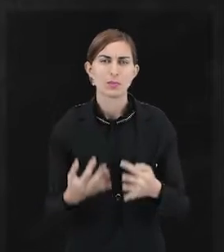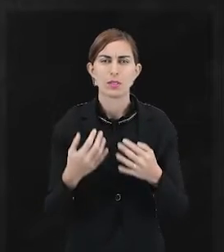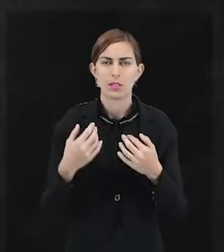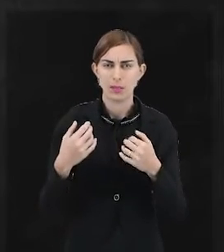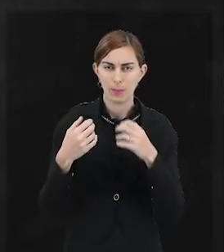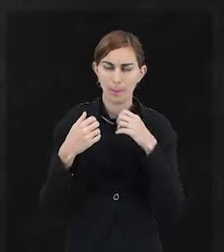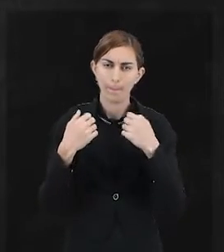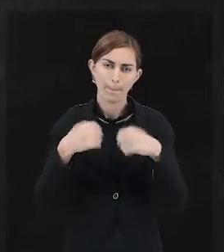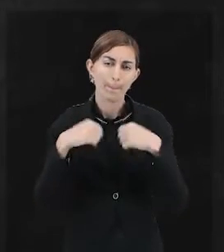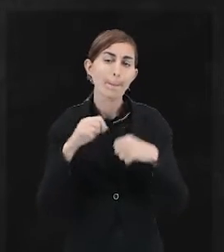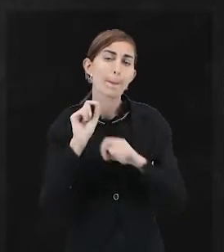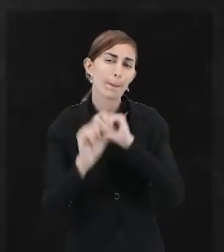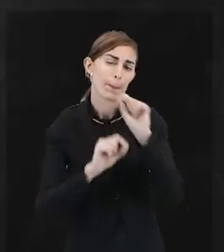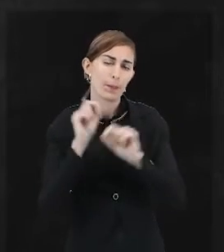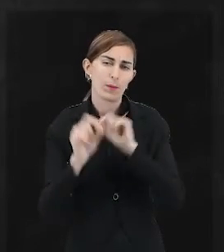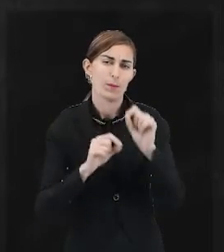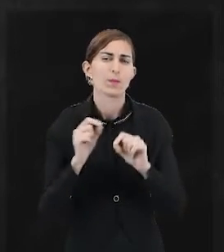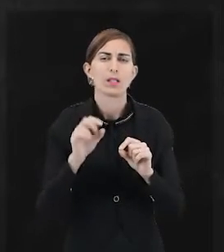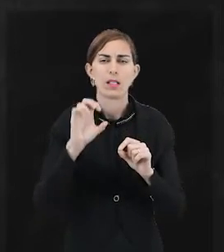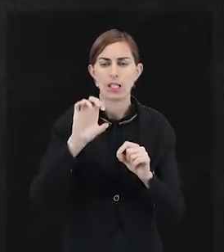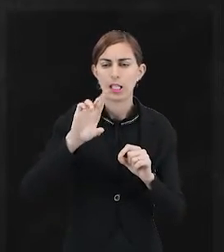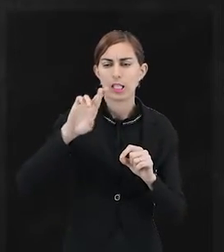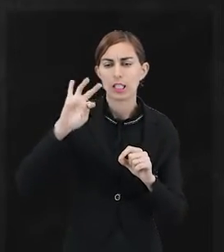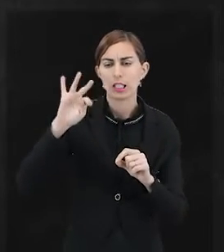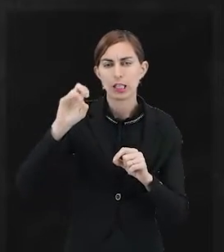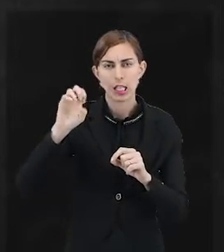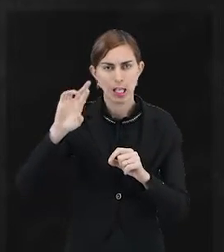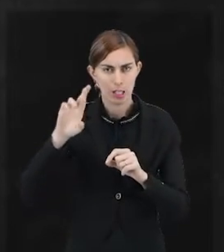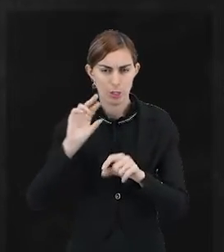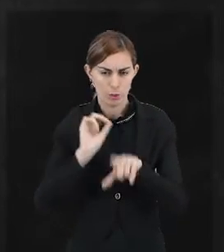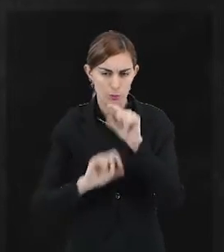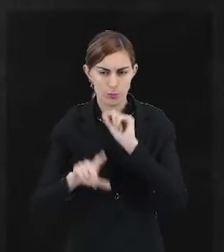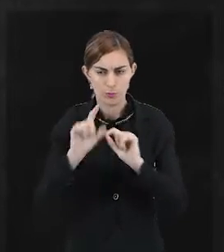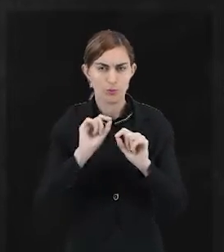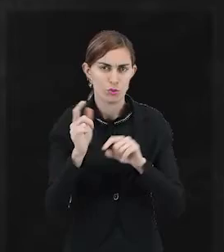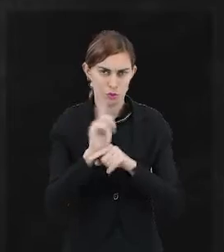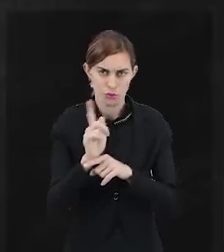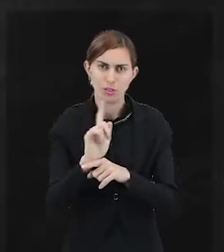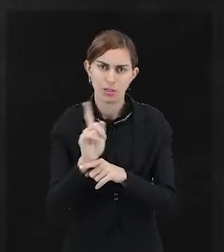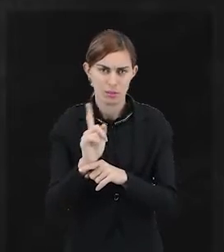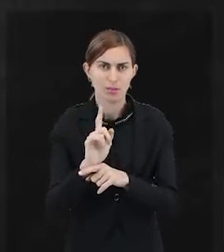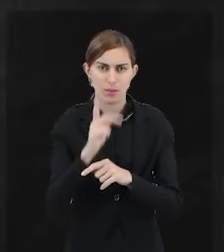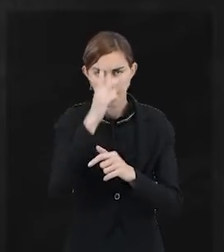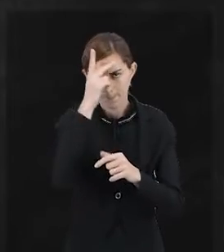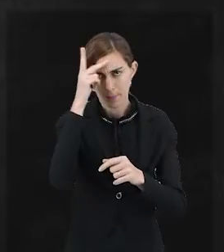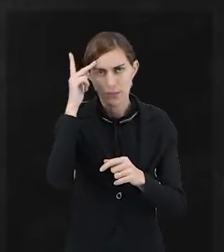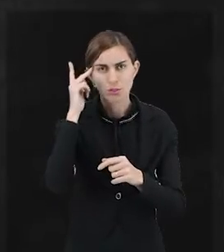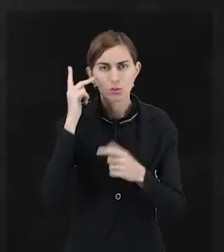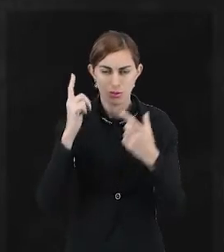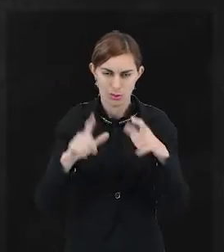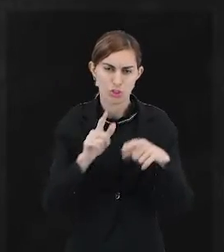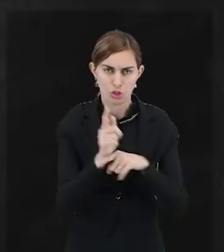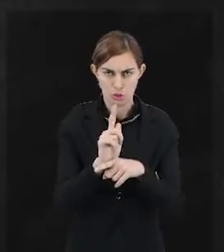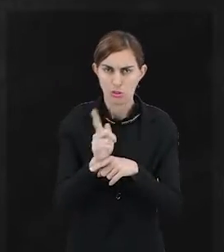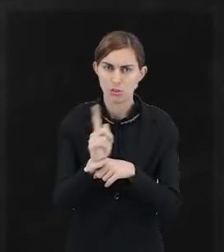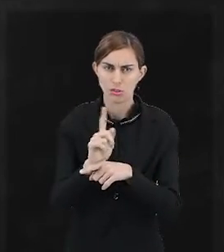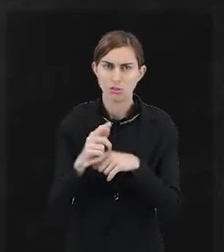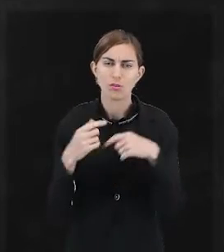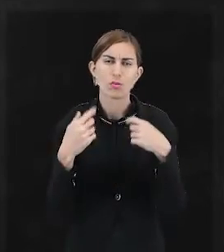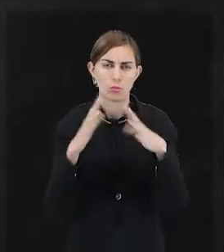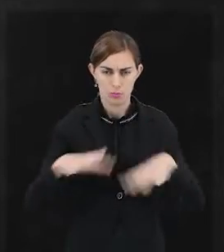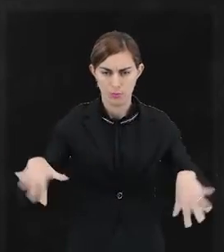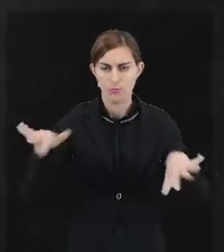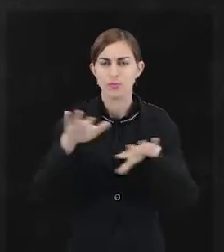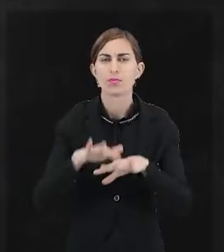critério vicioso. O que é que isso significa? Os escalões gerenciais, ou seja, as pessoas que ocupam esse espaço de gestão,